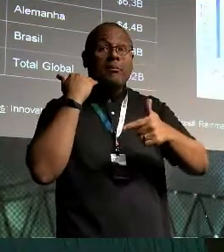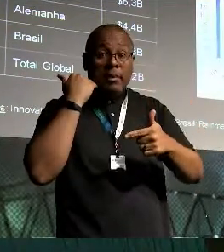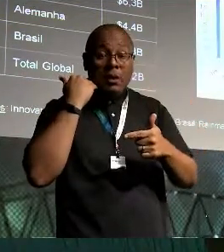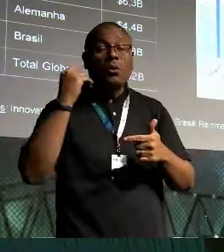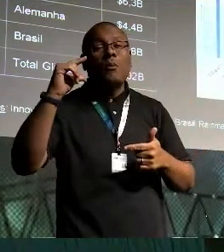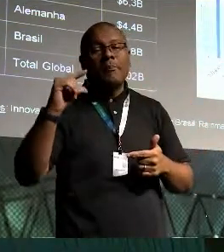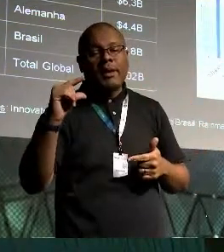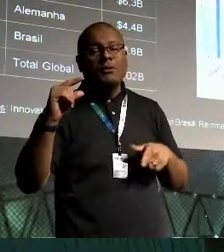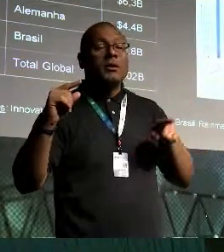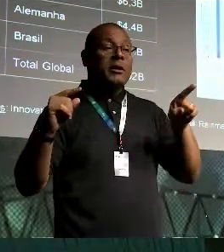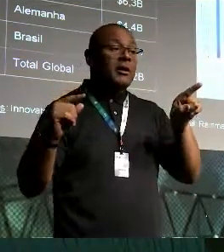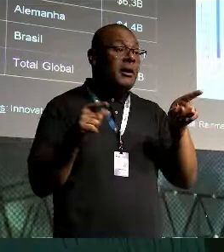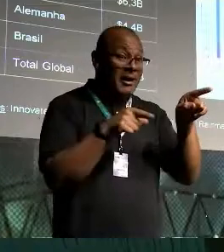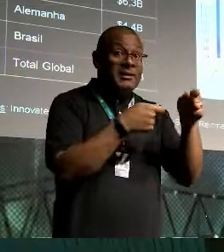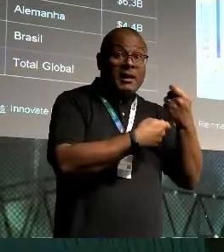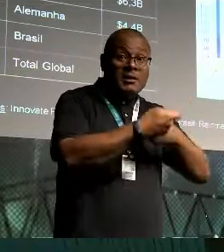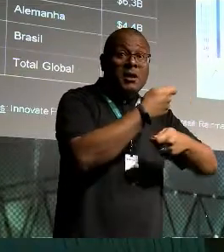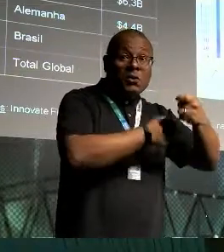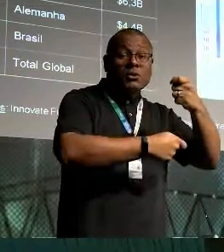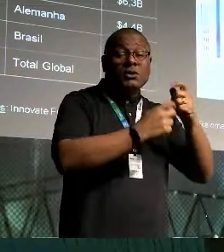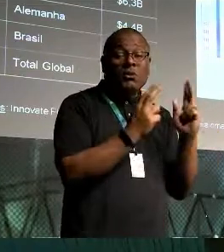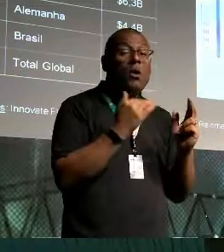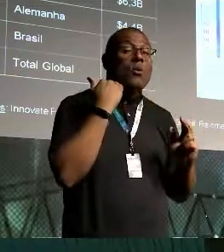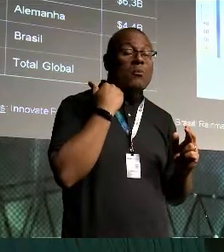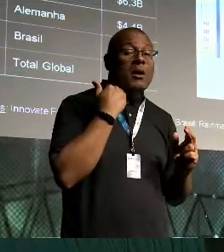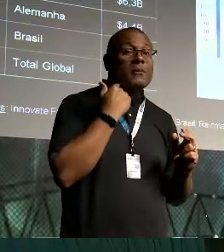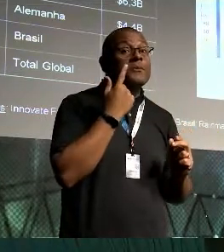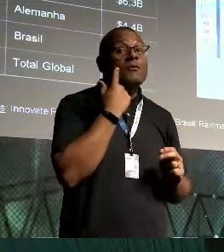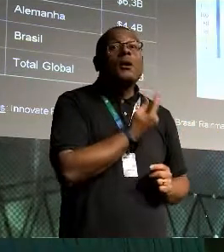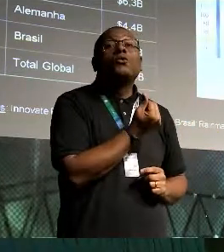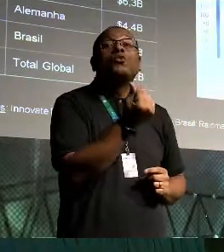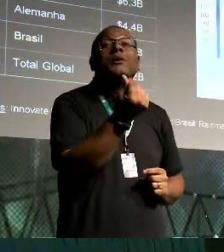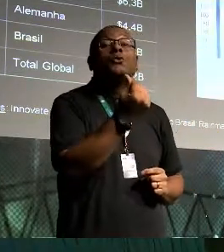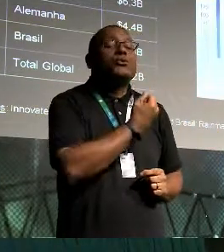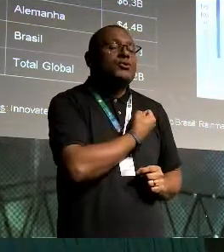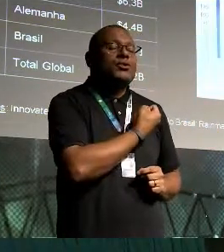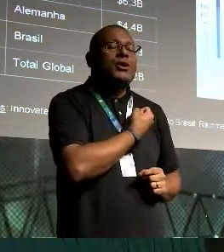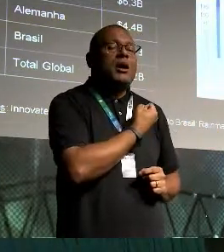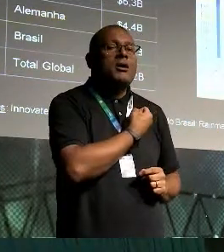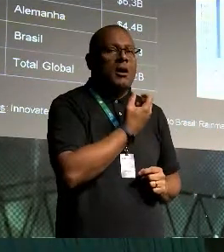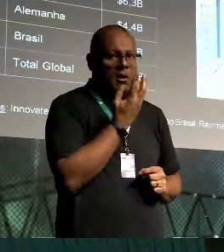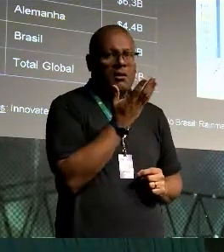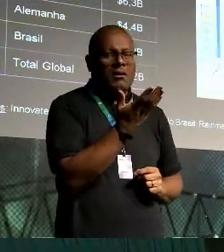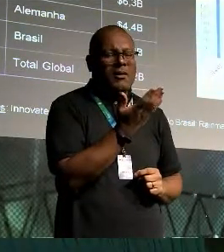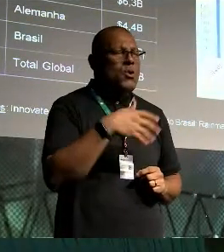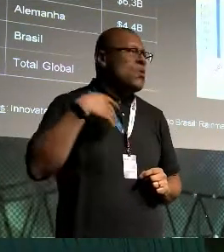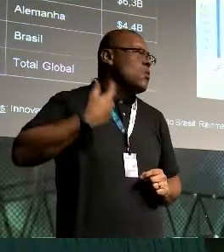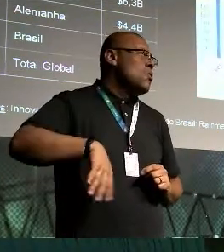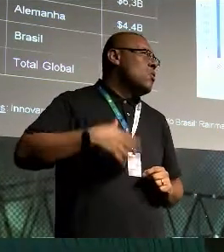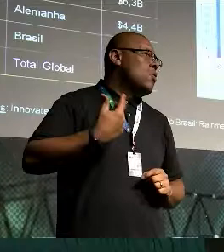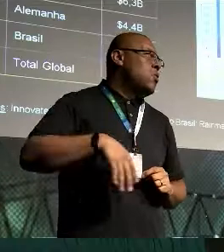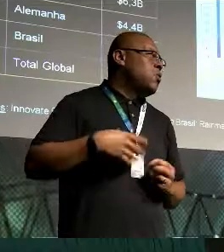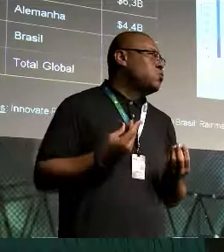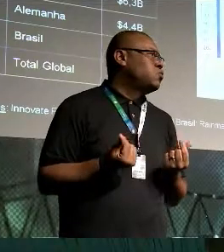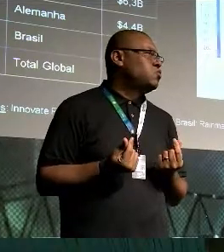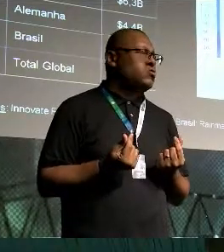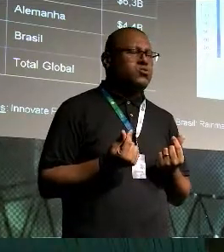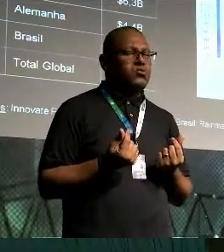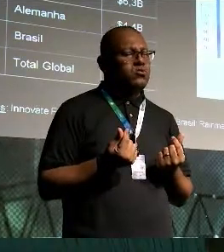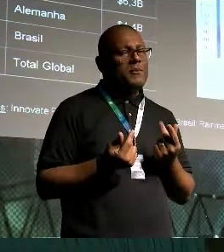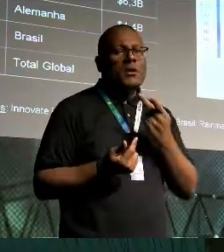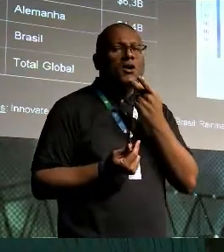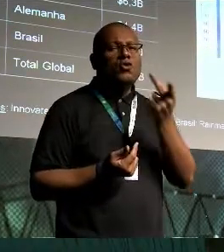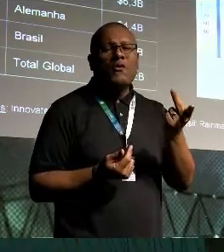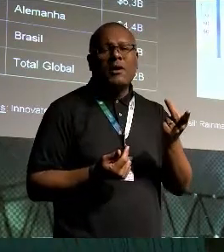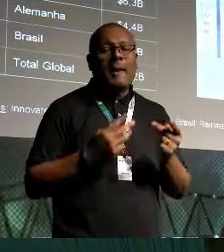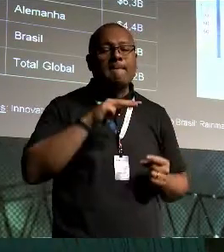bancos fazendo banking, né? E aqui a gente olha para cifras que são, enfim, avassaladoras mesmo, né? Aqui eu não estou falando